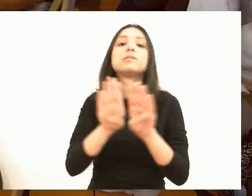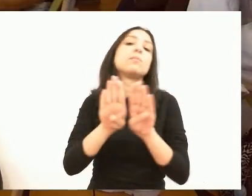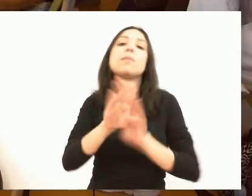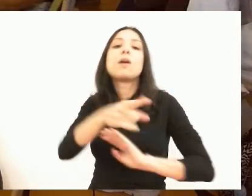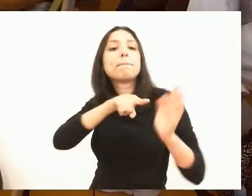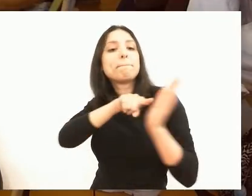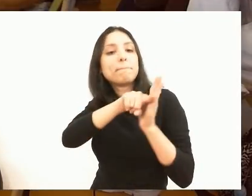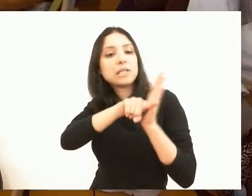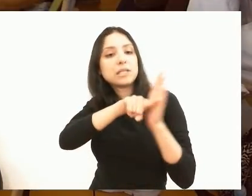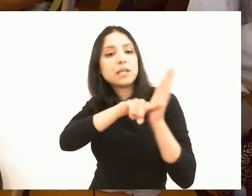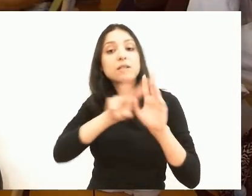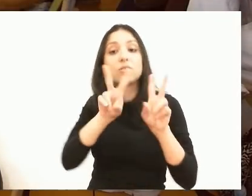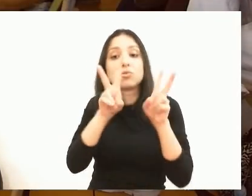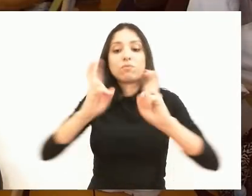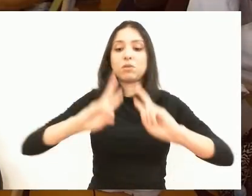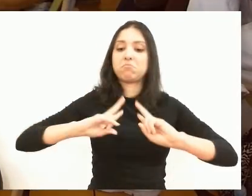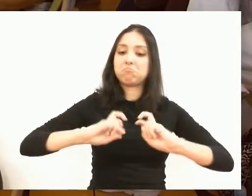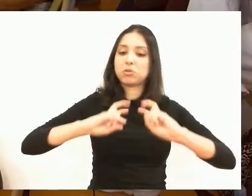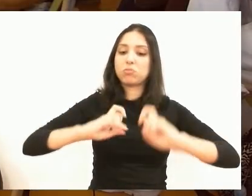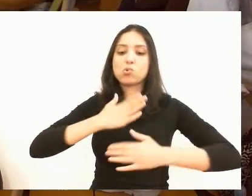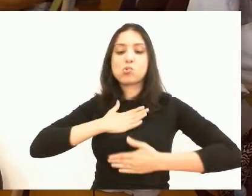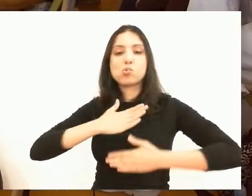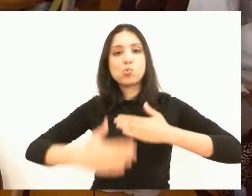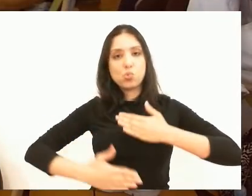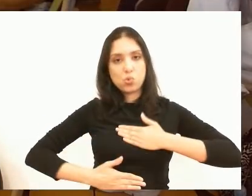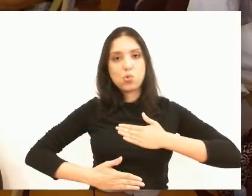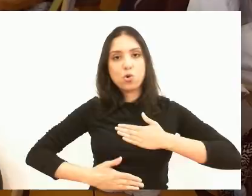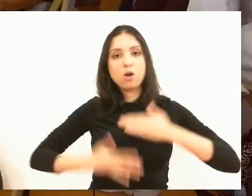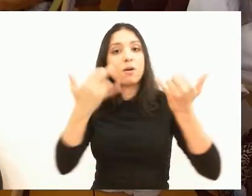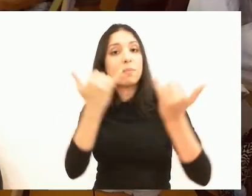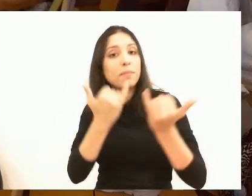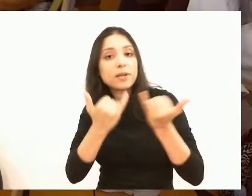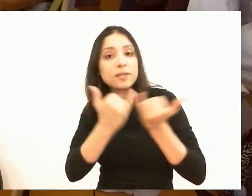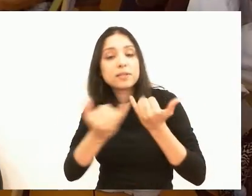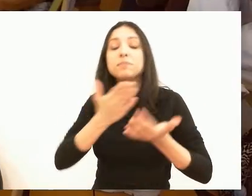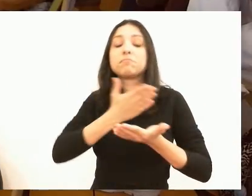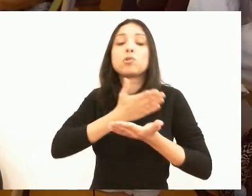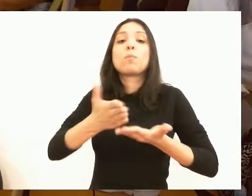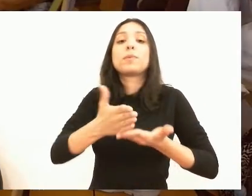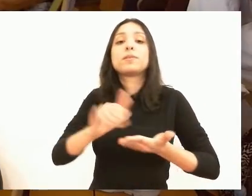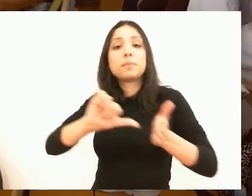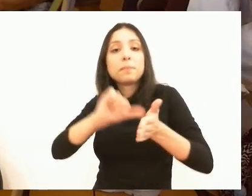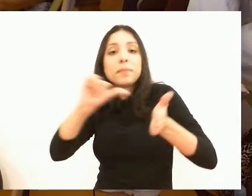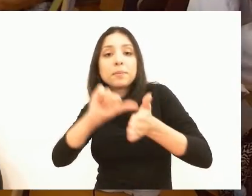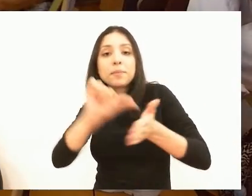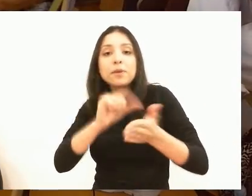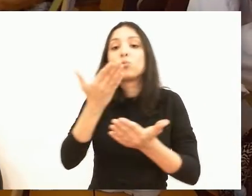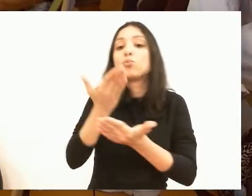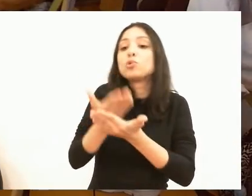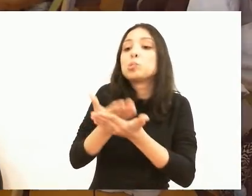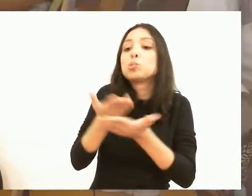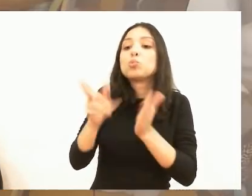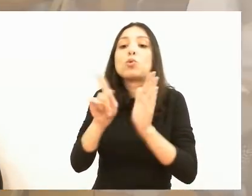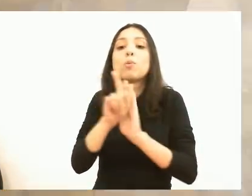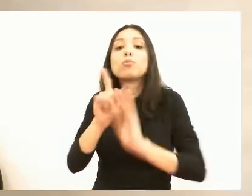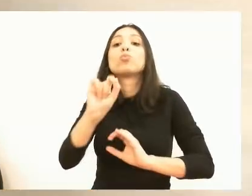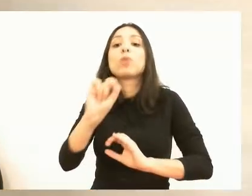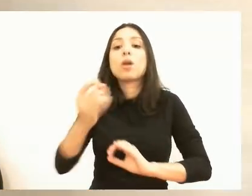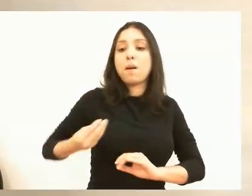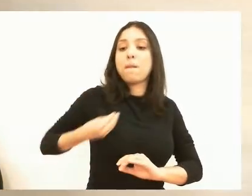da escuta do corpo ela parte primeiramente de um estudo da presença